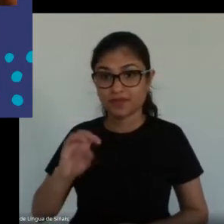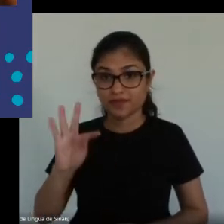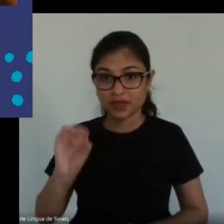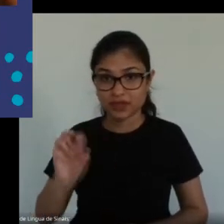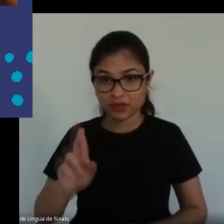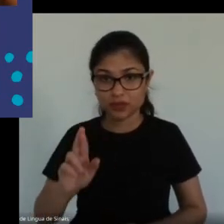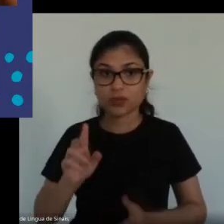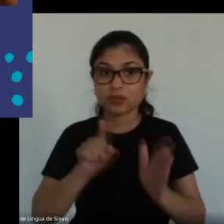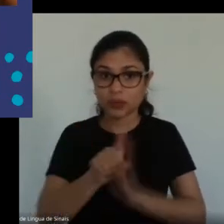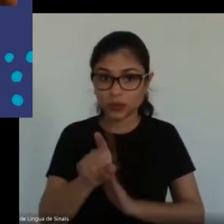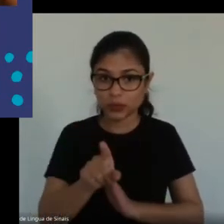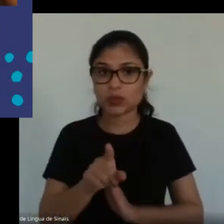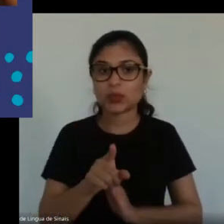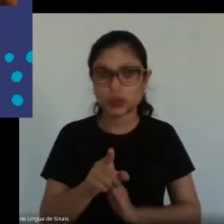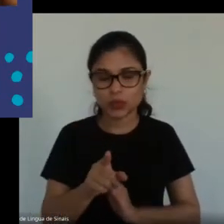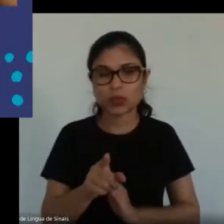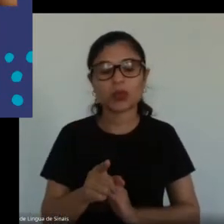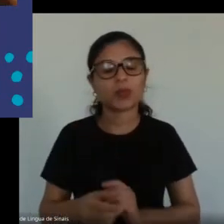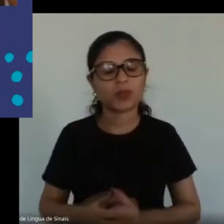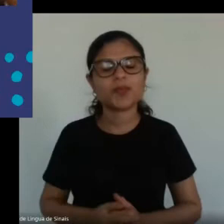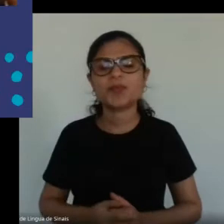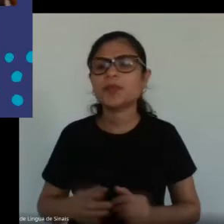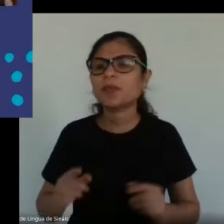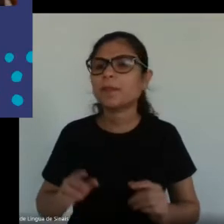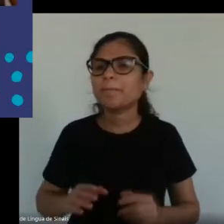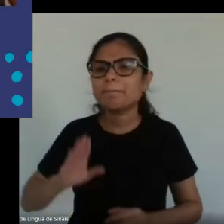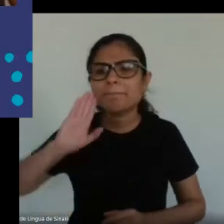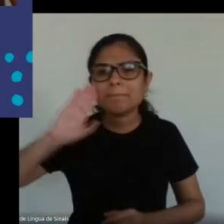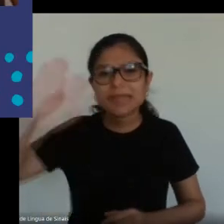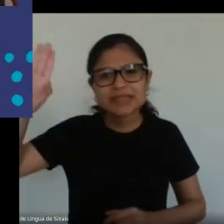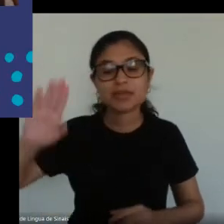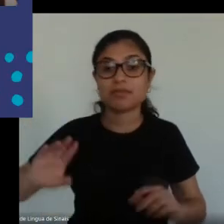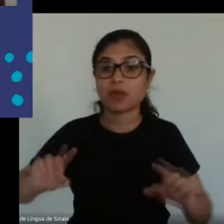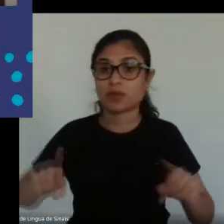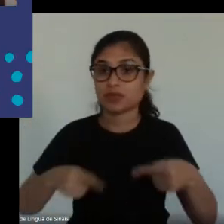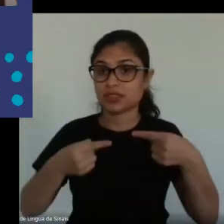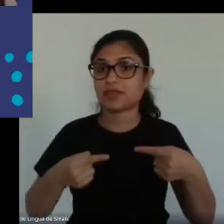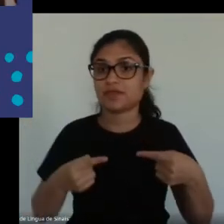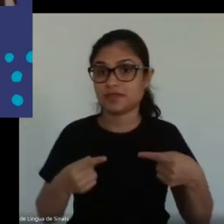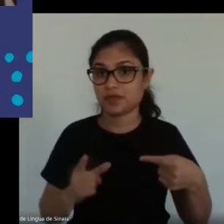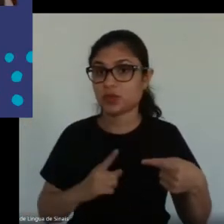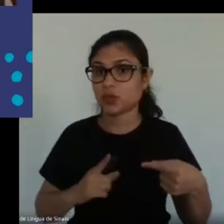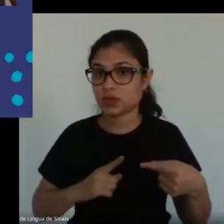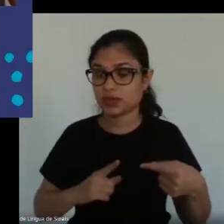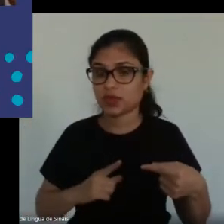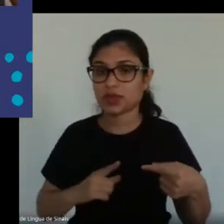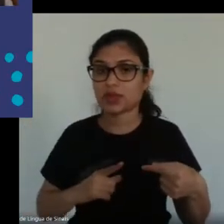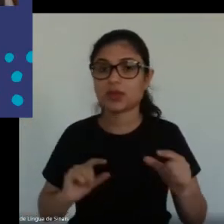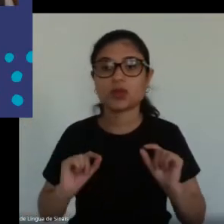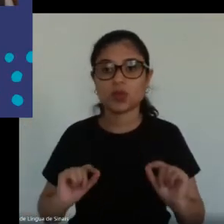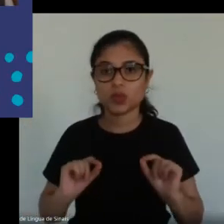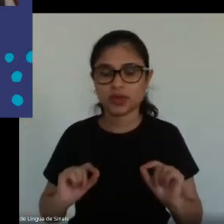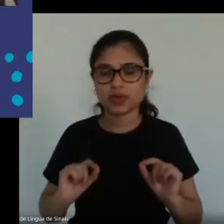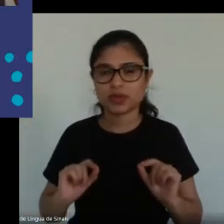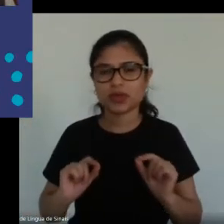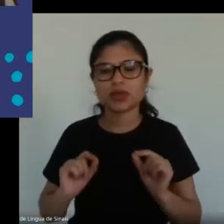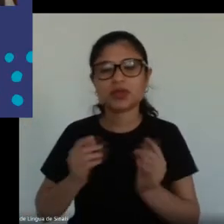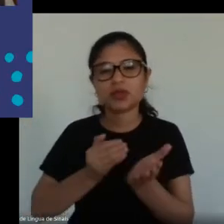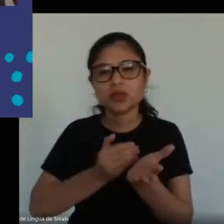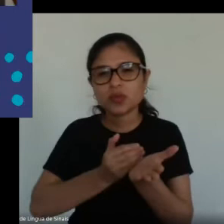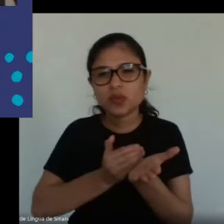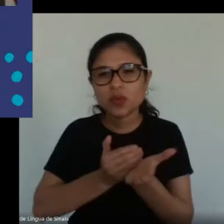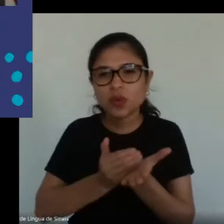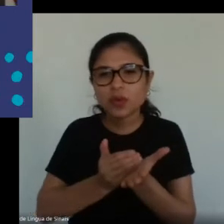perguntou, oi, Vitor, e todo mundo que tem essa dúvida. O maior desafio que nós tivemos foi logo